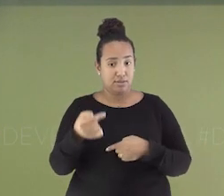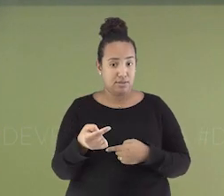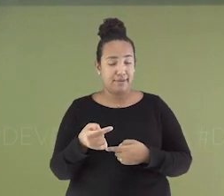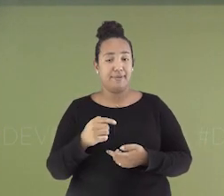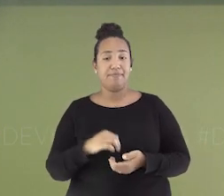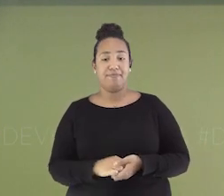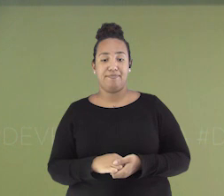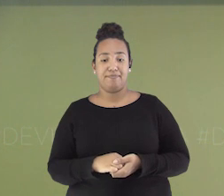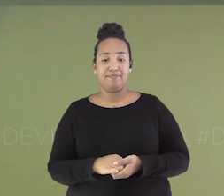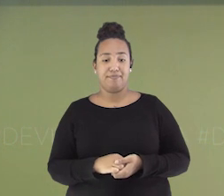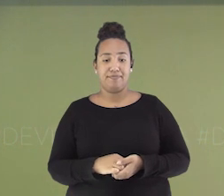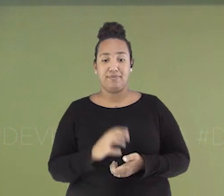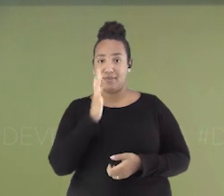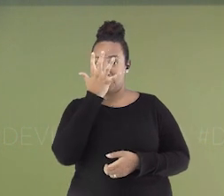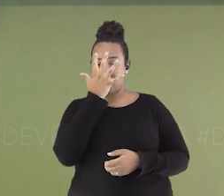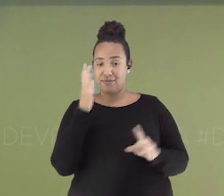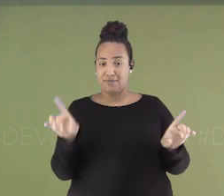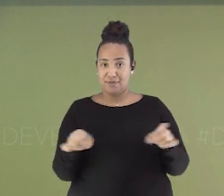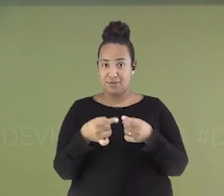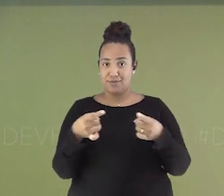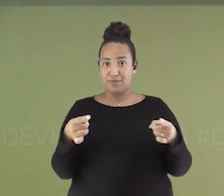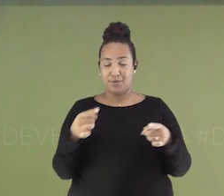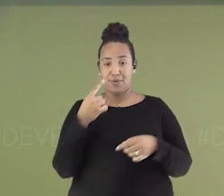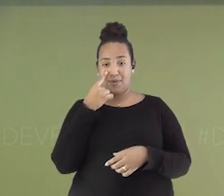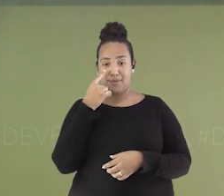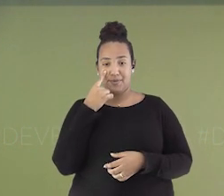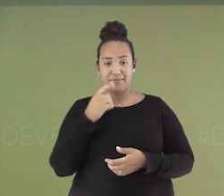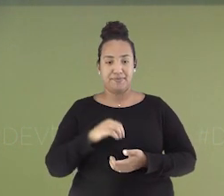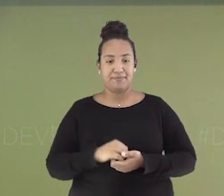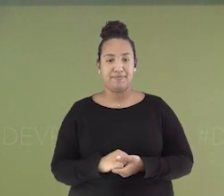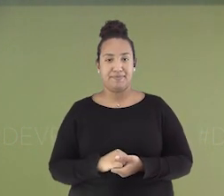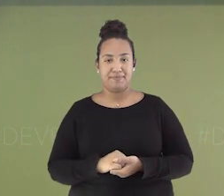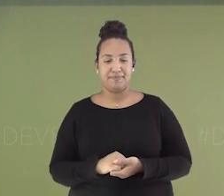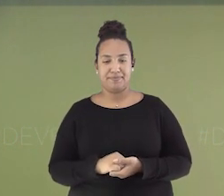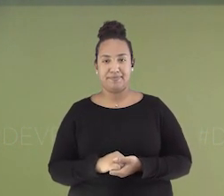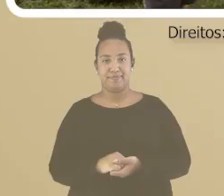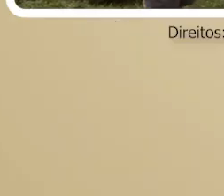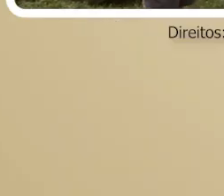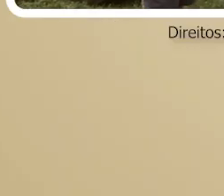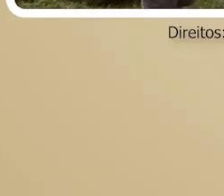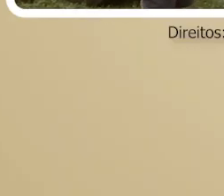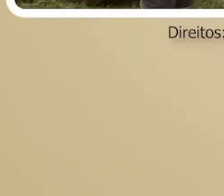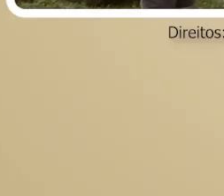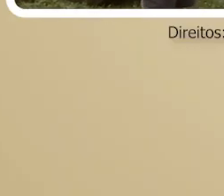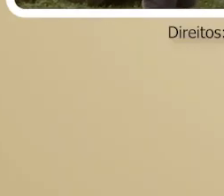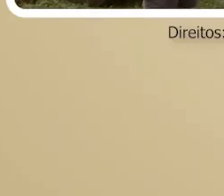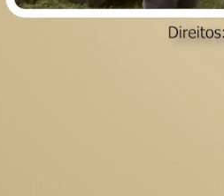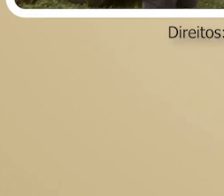linguagem, curte um pouquinho desse carnaval aí de Pombo de Roda d'Água. Olha esse vídeo.